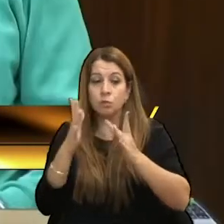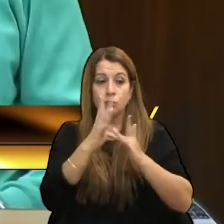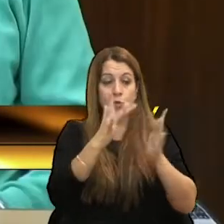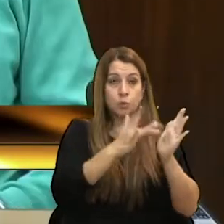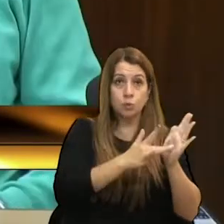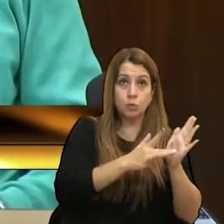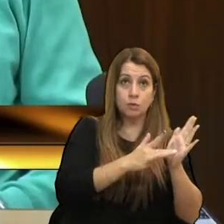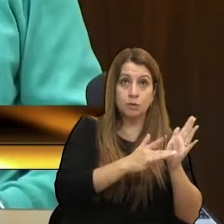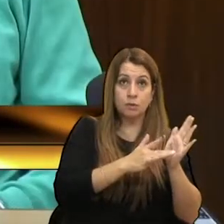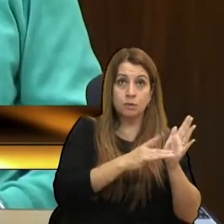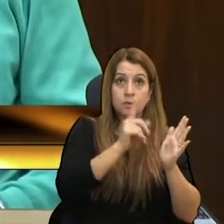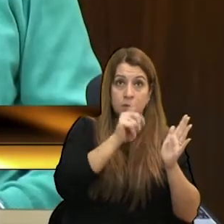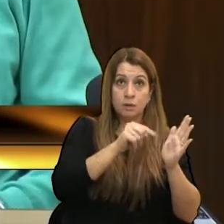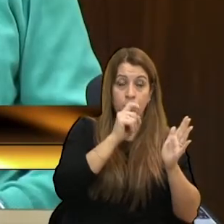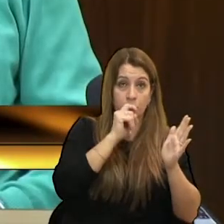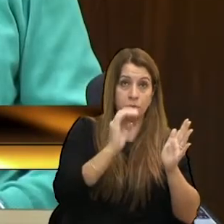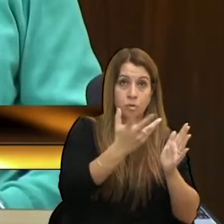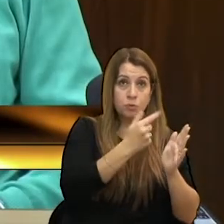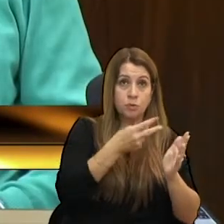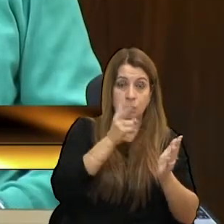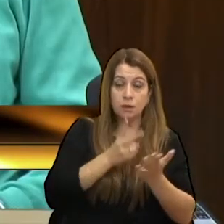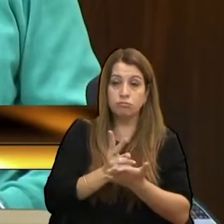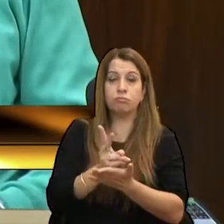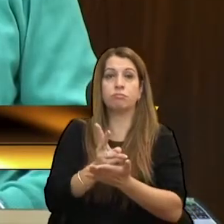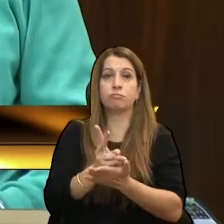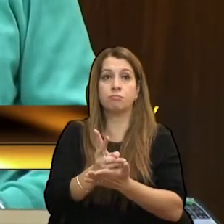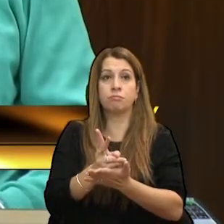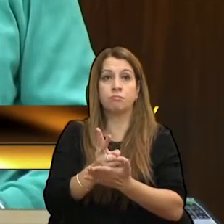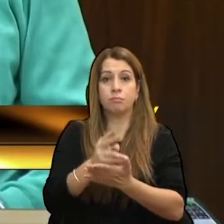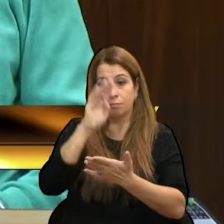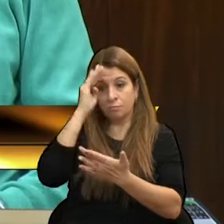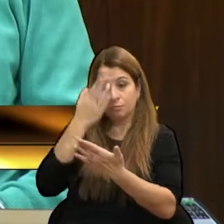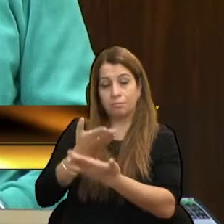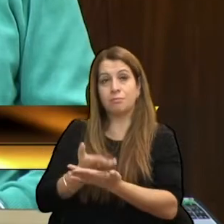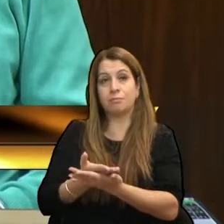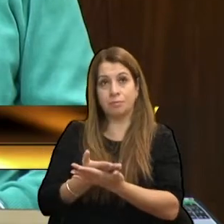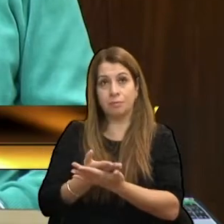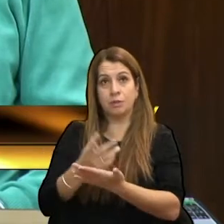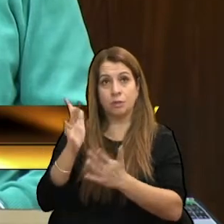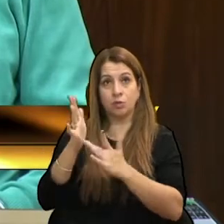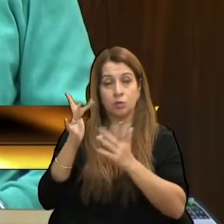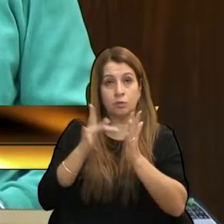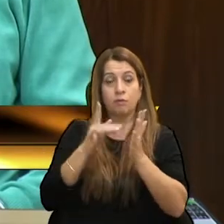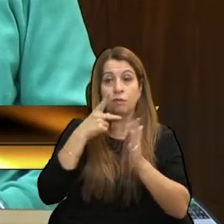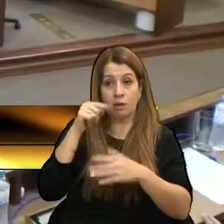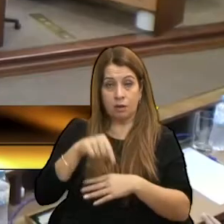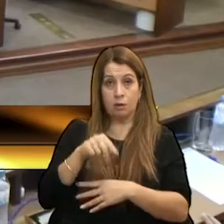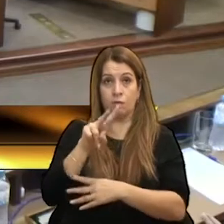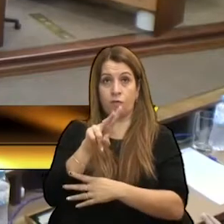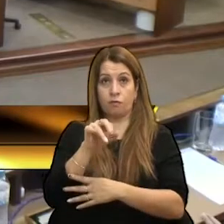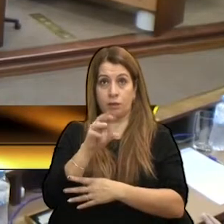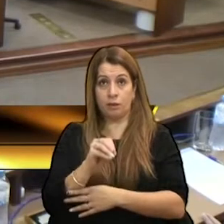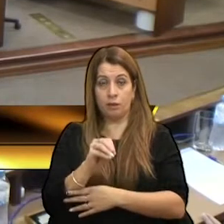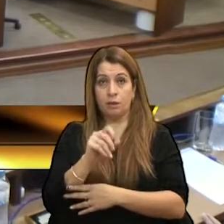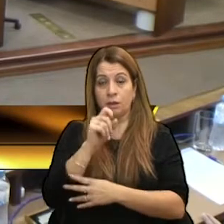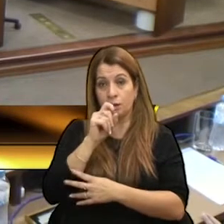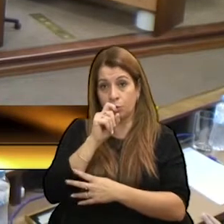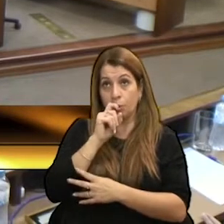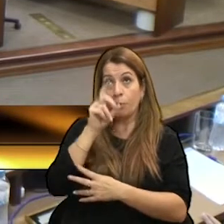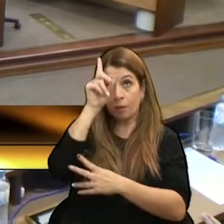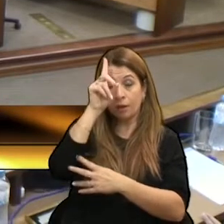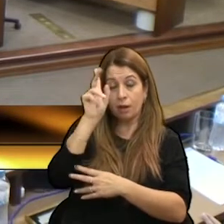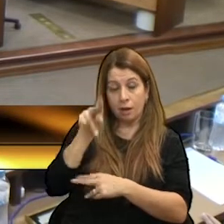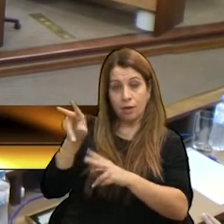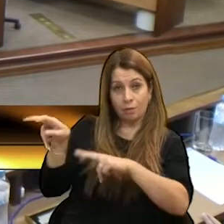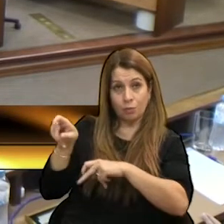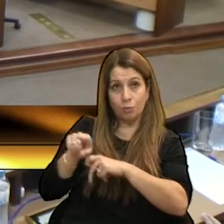o Pai, e quem segue, né, essa doutrina. Jesus fala que ele é a videira, o Pai é o agricultor e quem